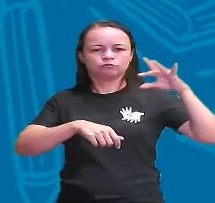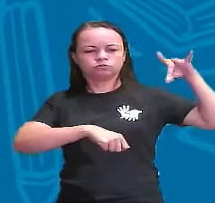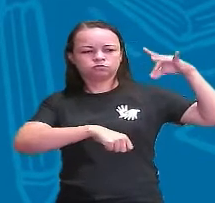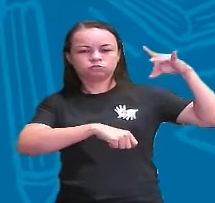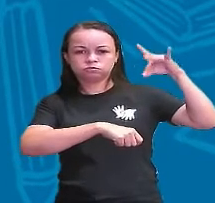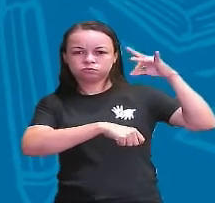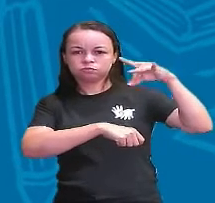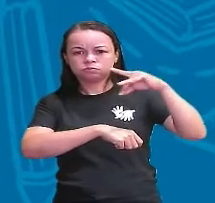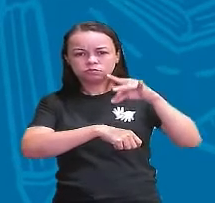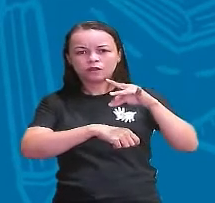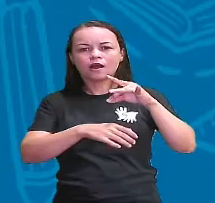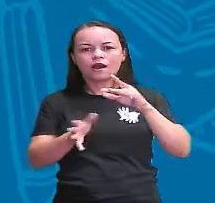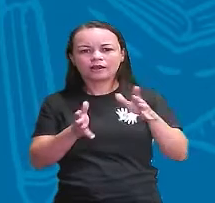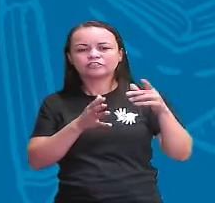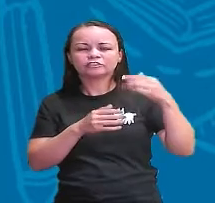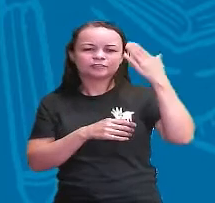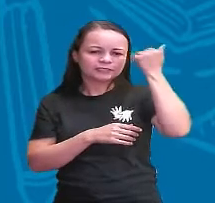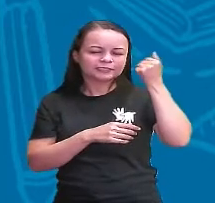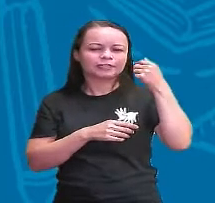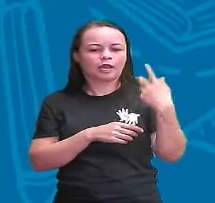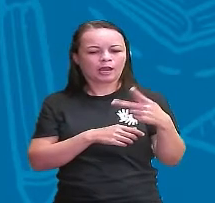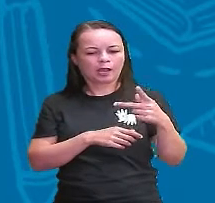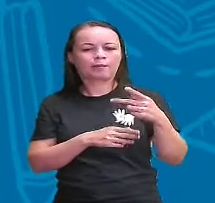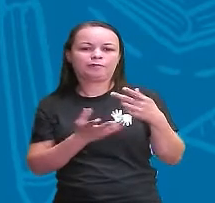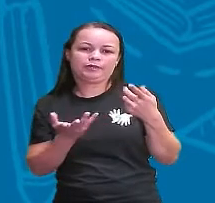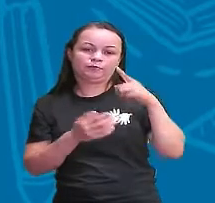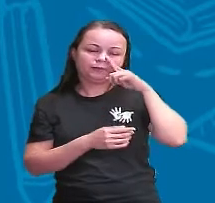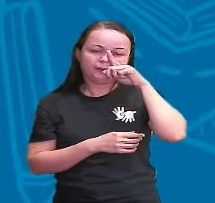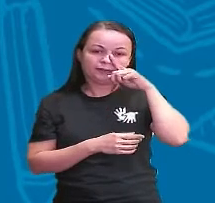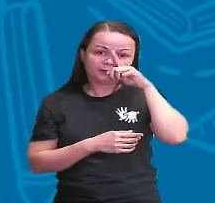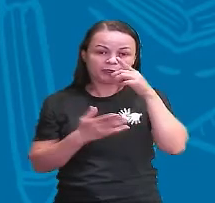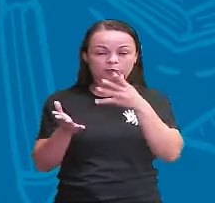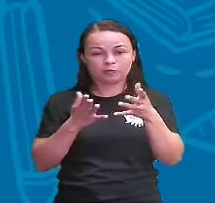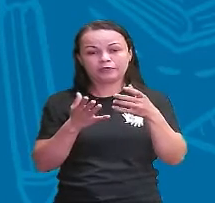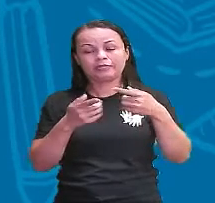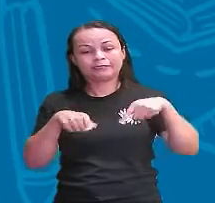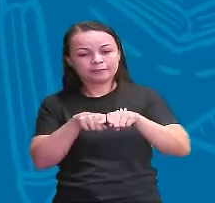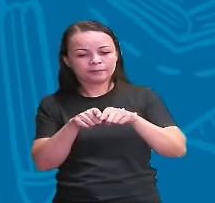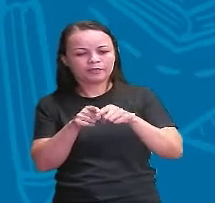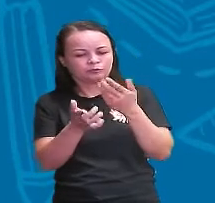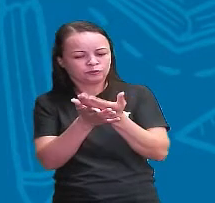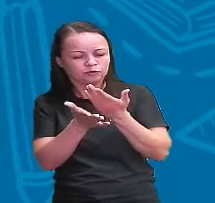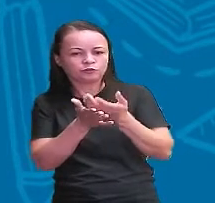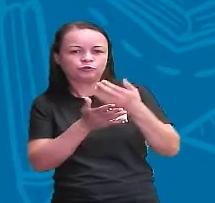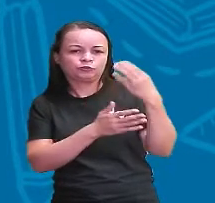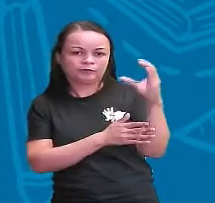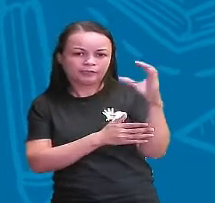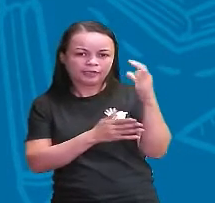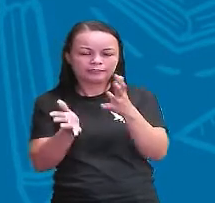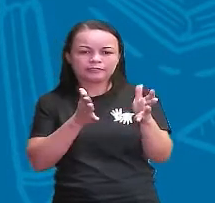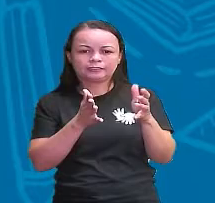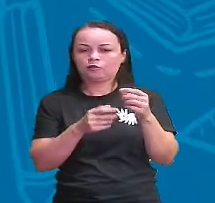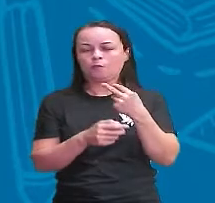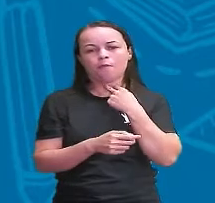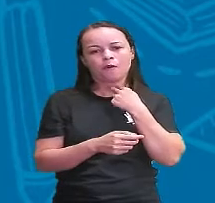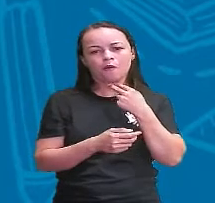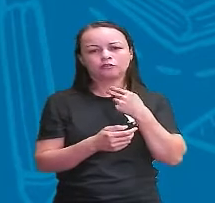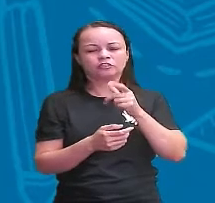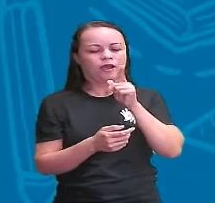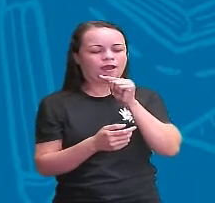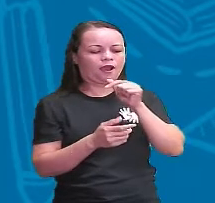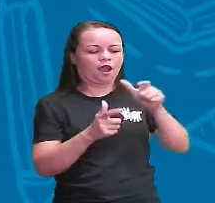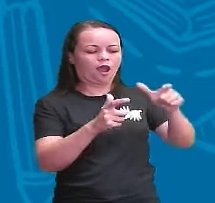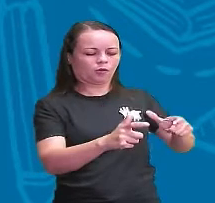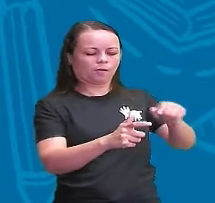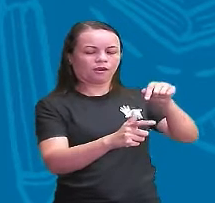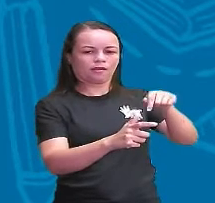por exemplo. Então a gente sabe, através do conhecimento científico, que a gente não pode estar deixando água parada, recipientes